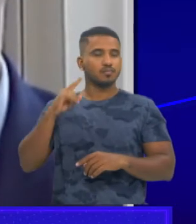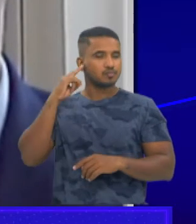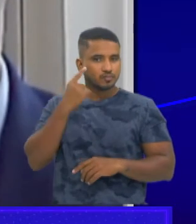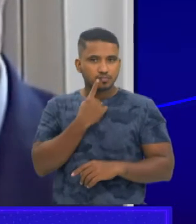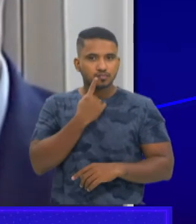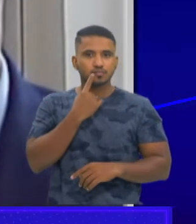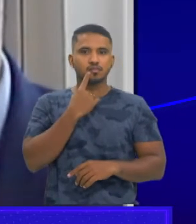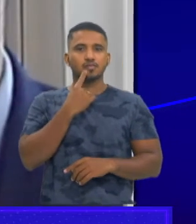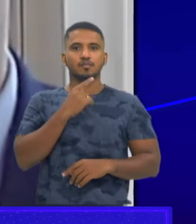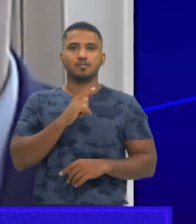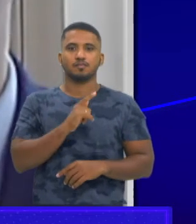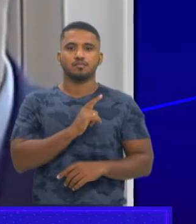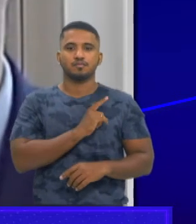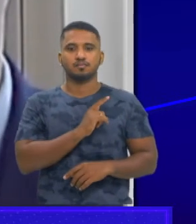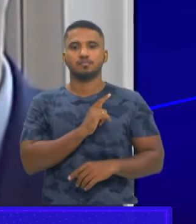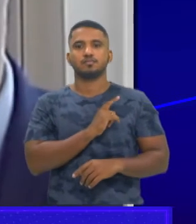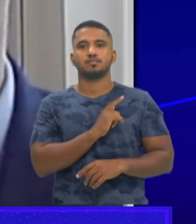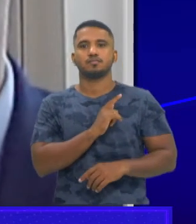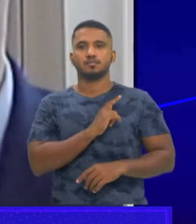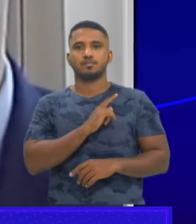deficiência visual, auditivo,